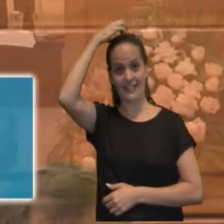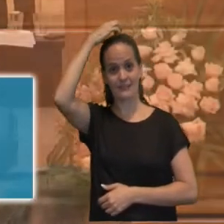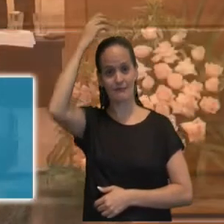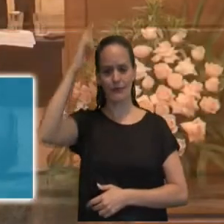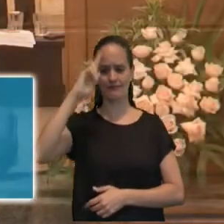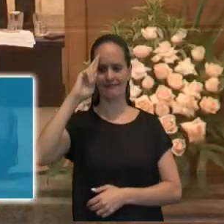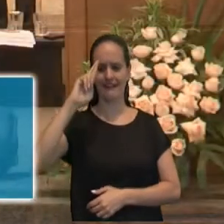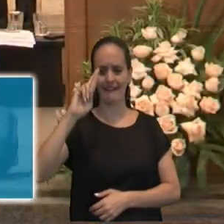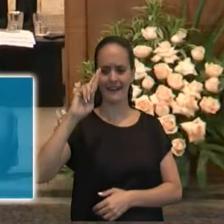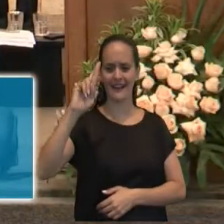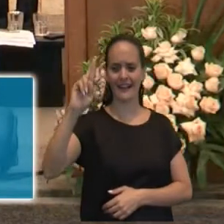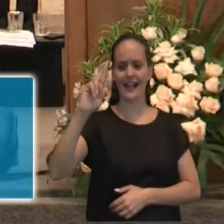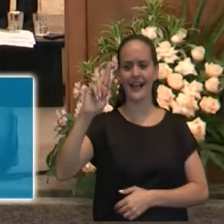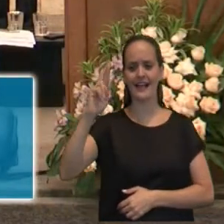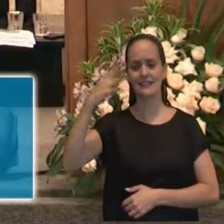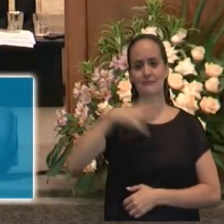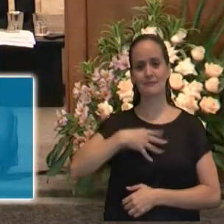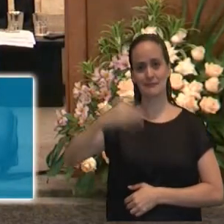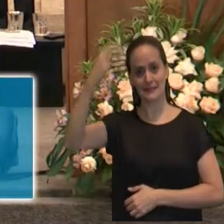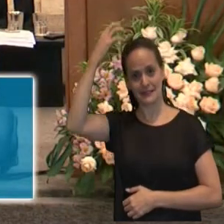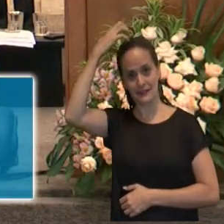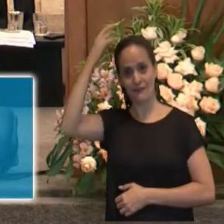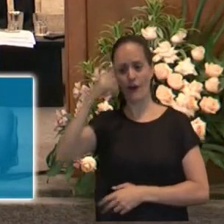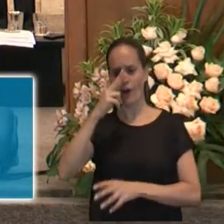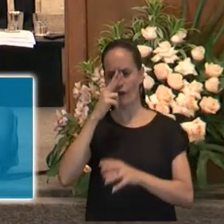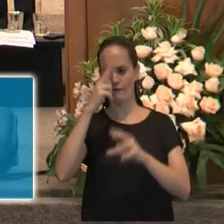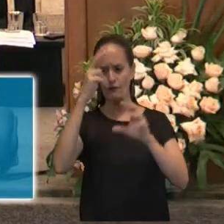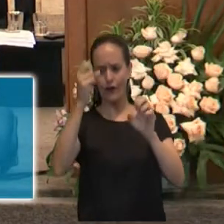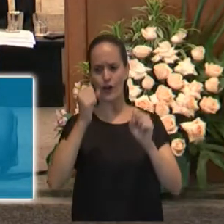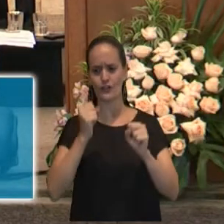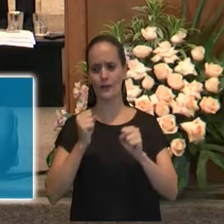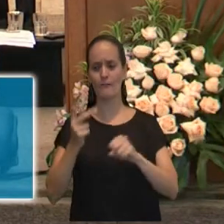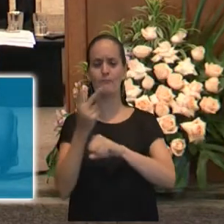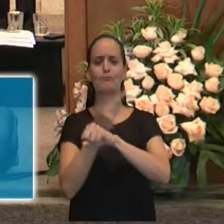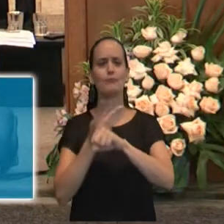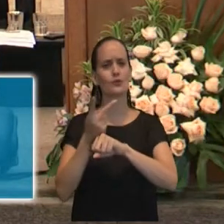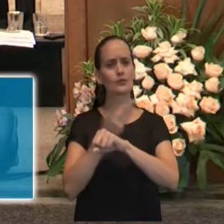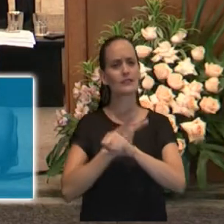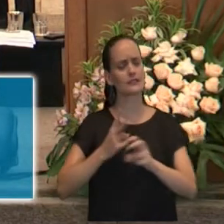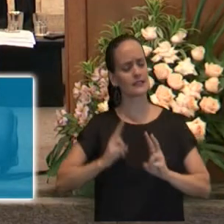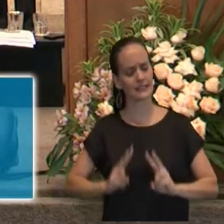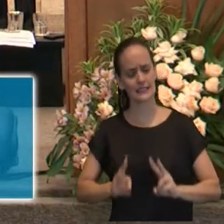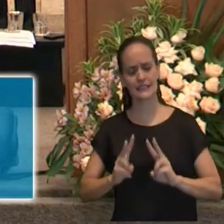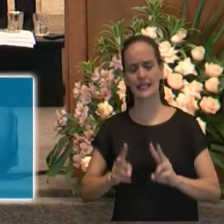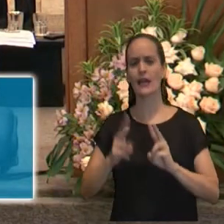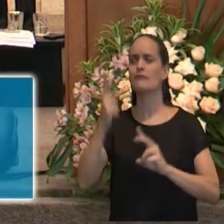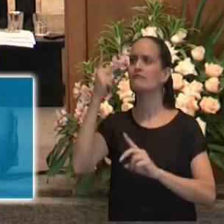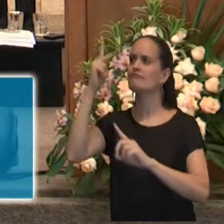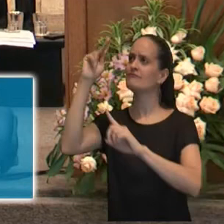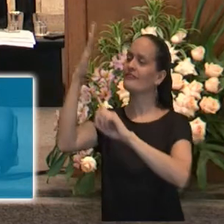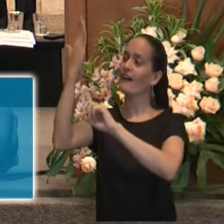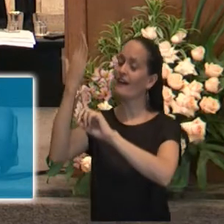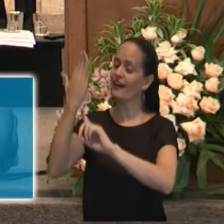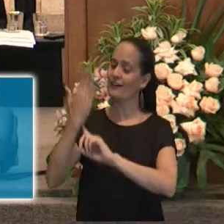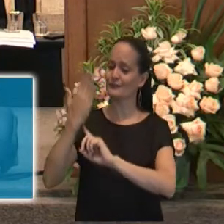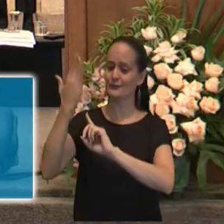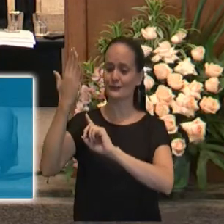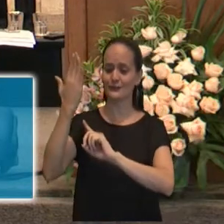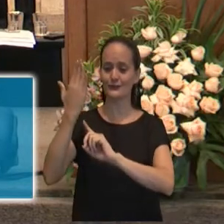Senhor. Esse monarcas, príncipes fortes, buscam também seu